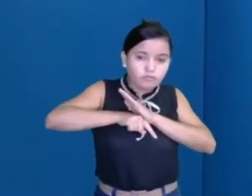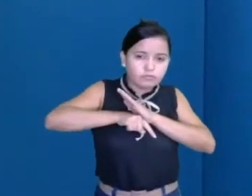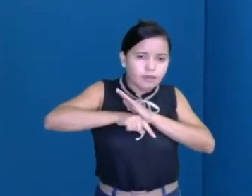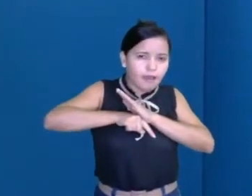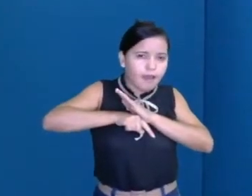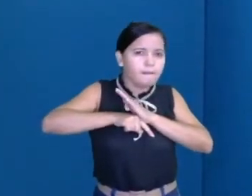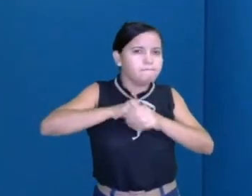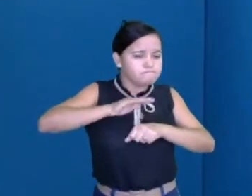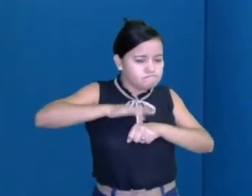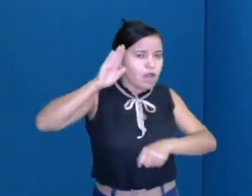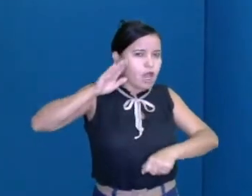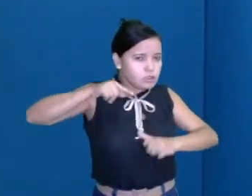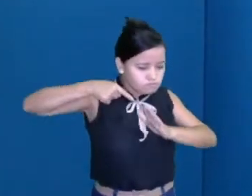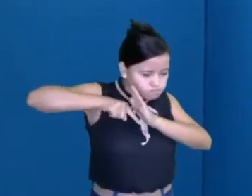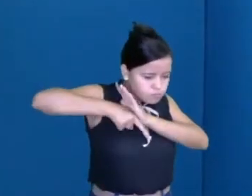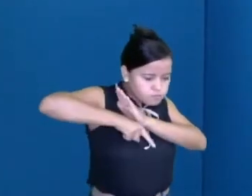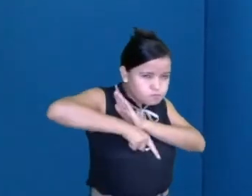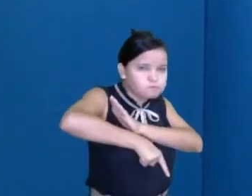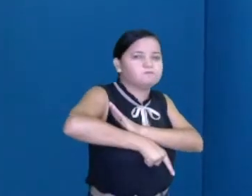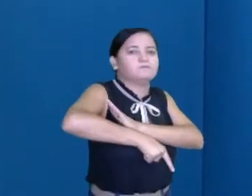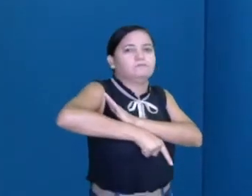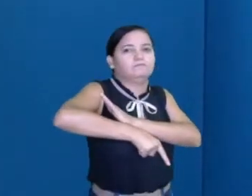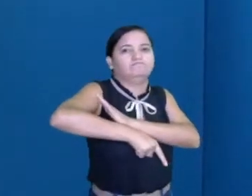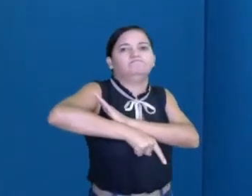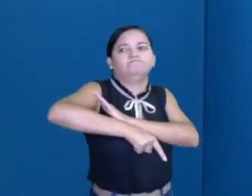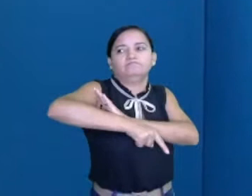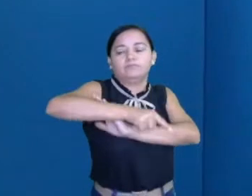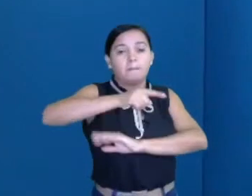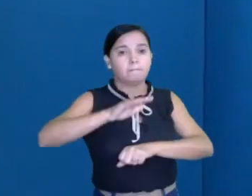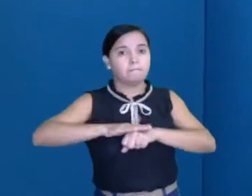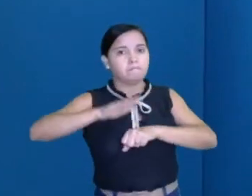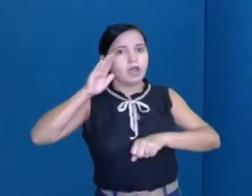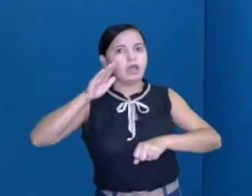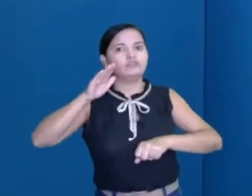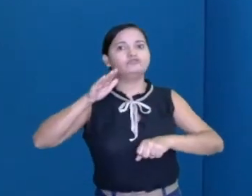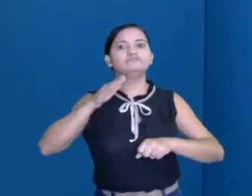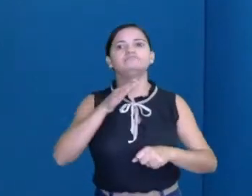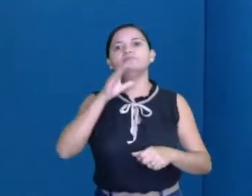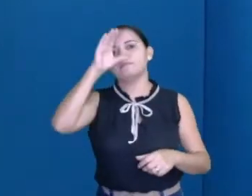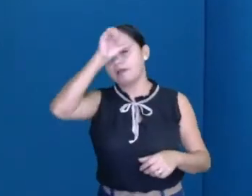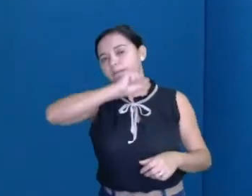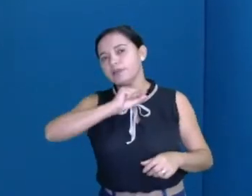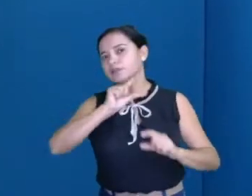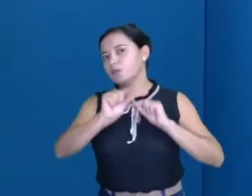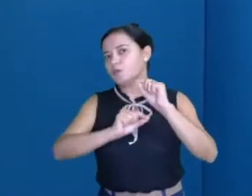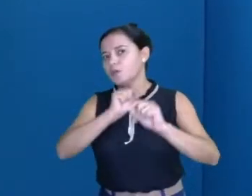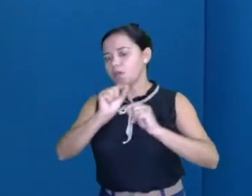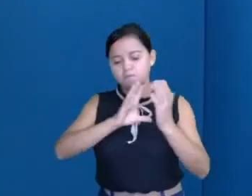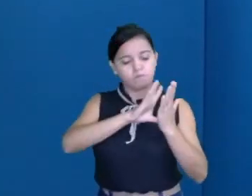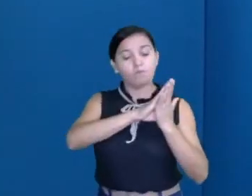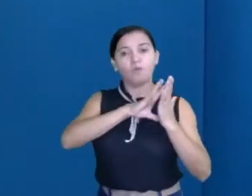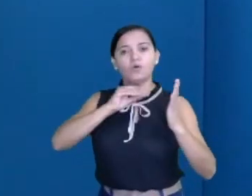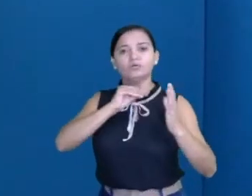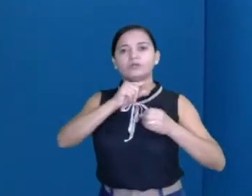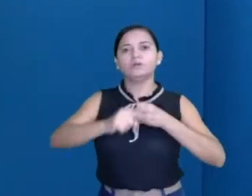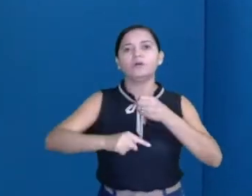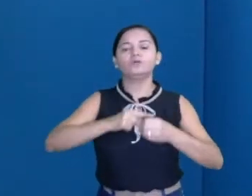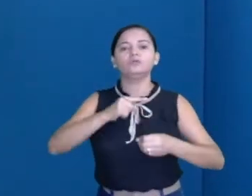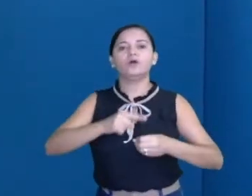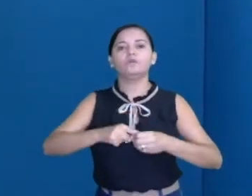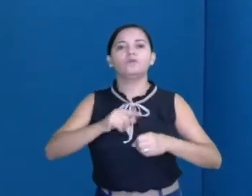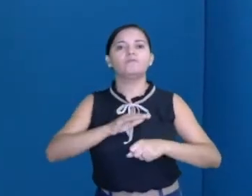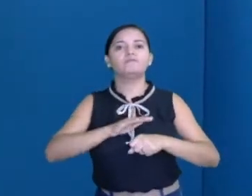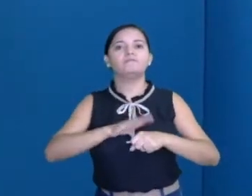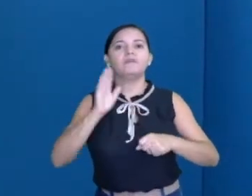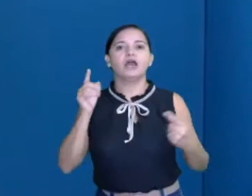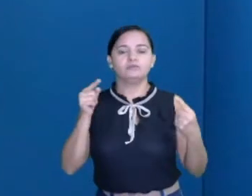assim, aprofundar, fazer uma imersão dentro dessa perspectiva aqui, desse modelo atômico pautado no